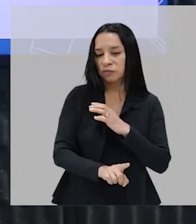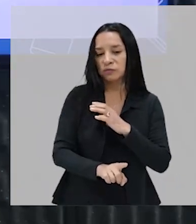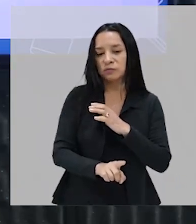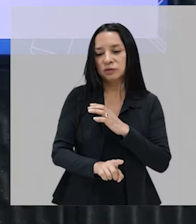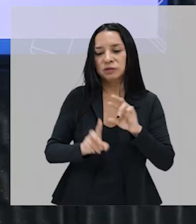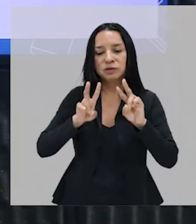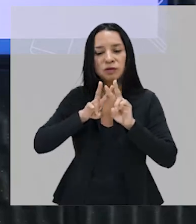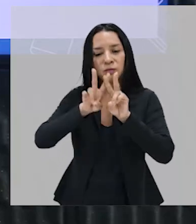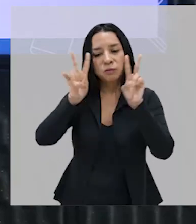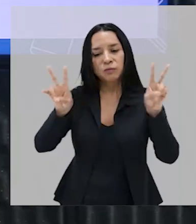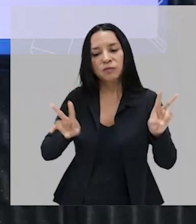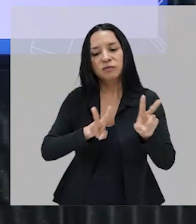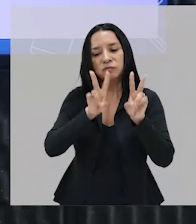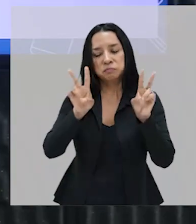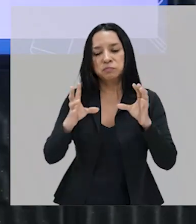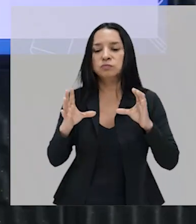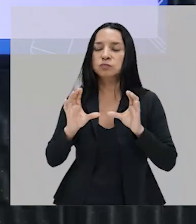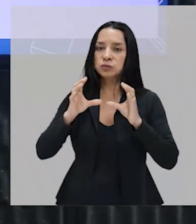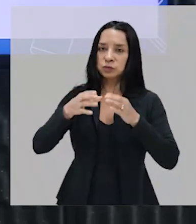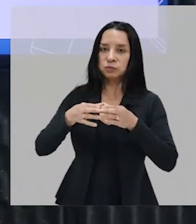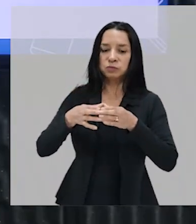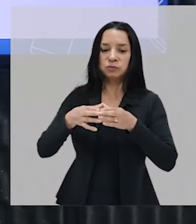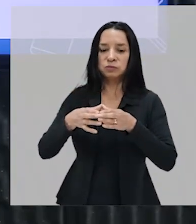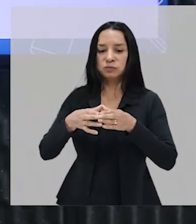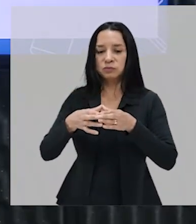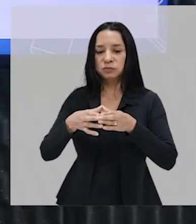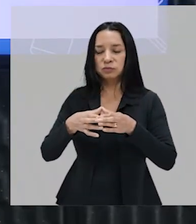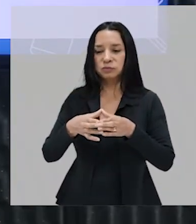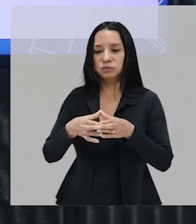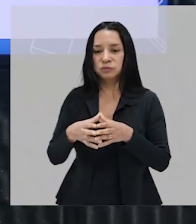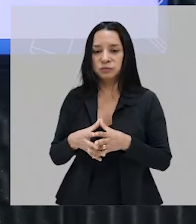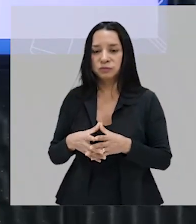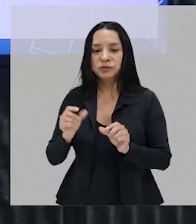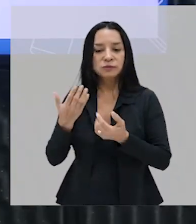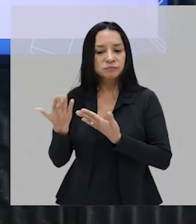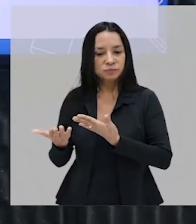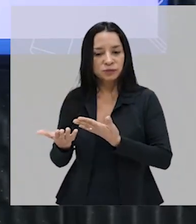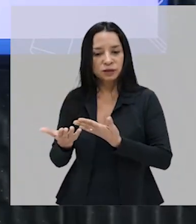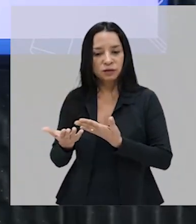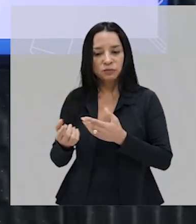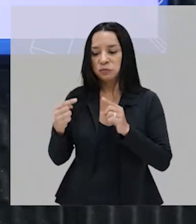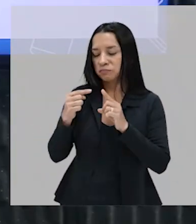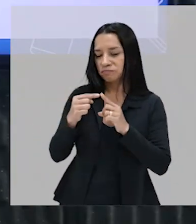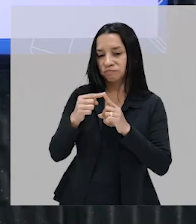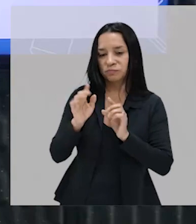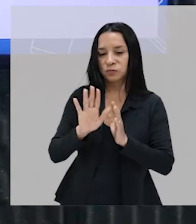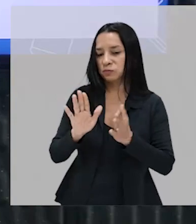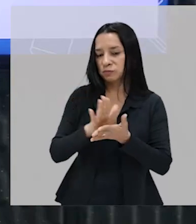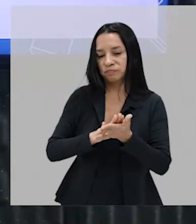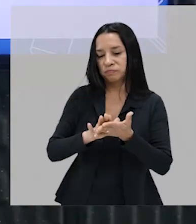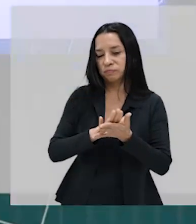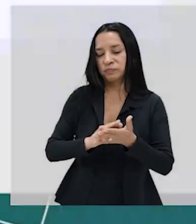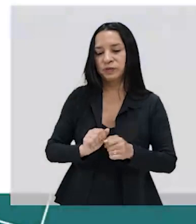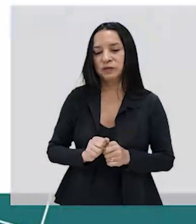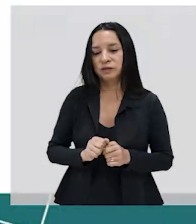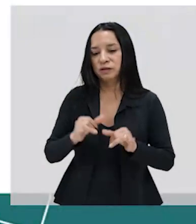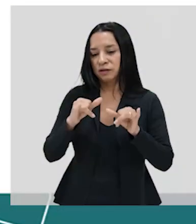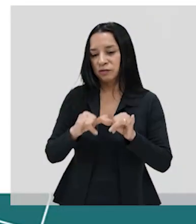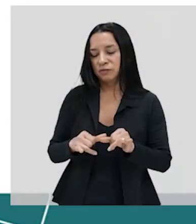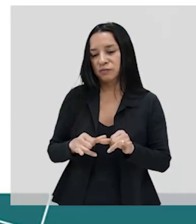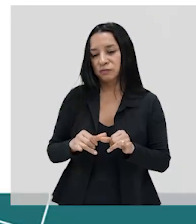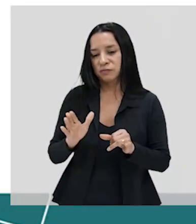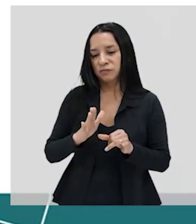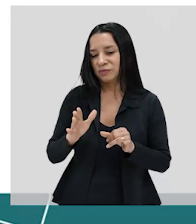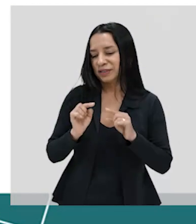uma visão de conjunto reflexiva e crítica. Então, não vai encaixar muito bem aqui, tá? Vai ficar meio